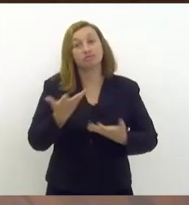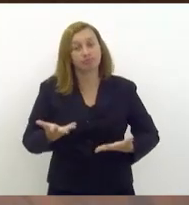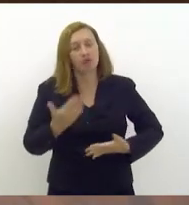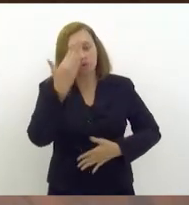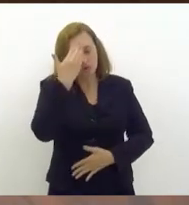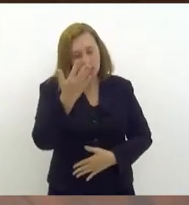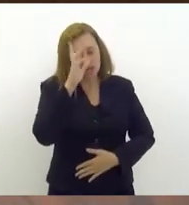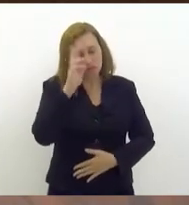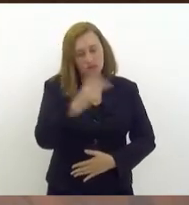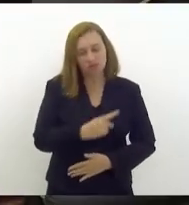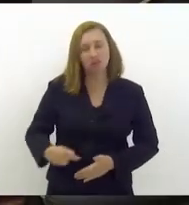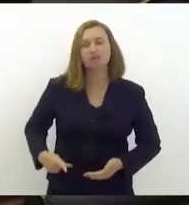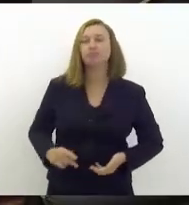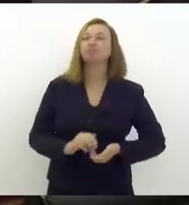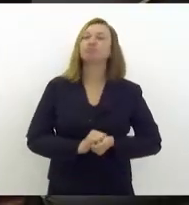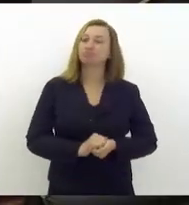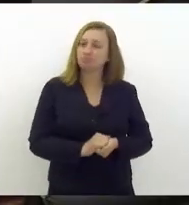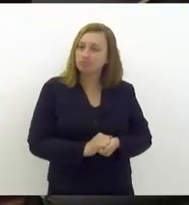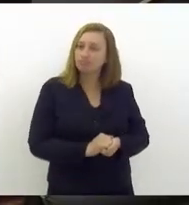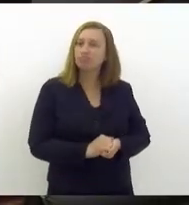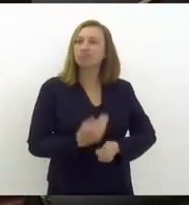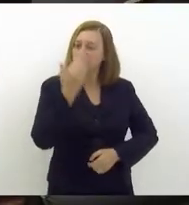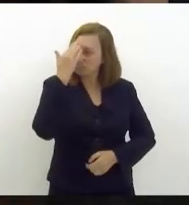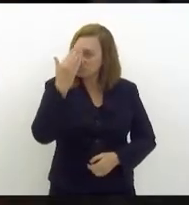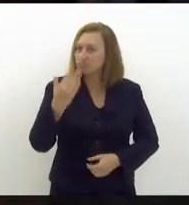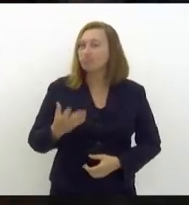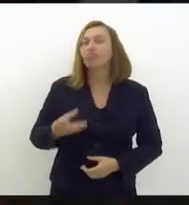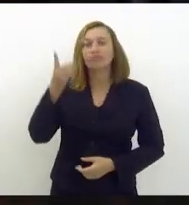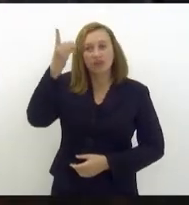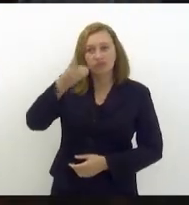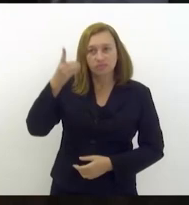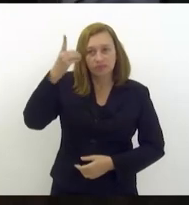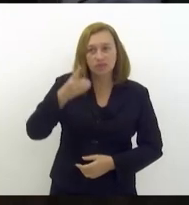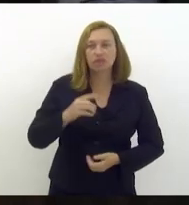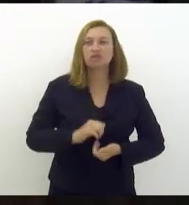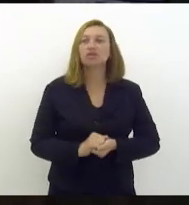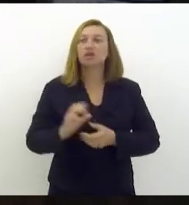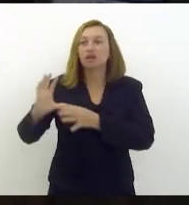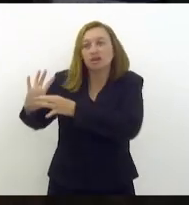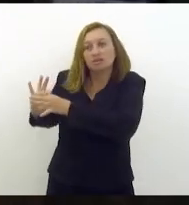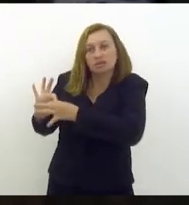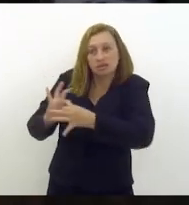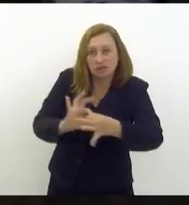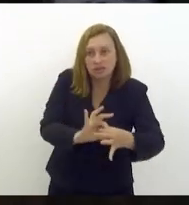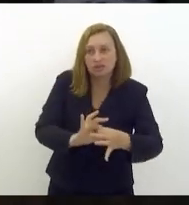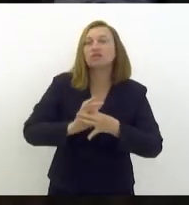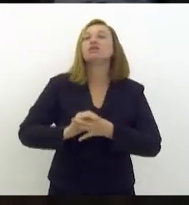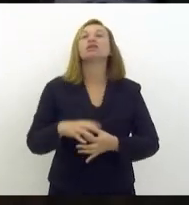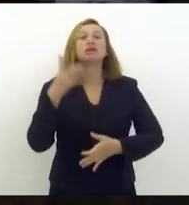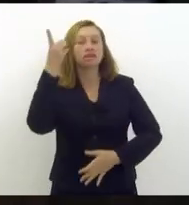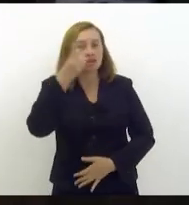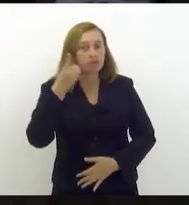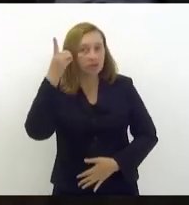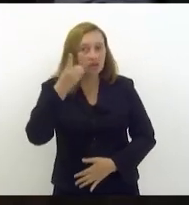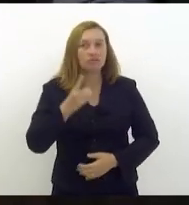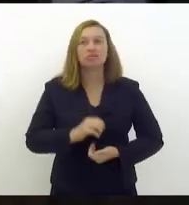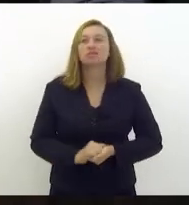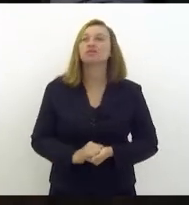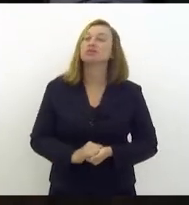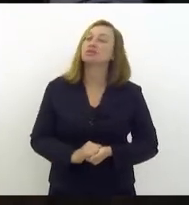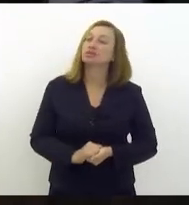muito obrigado senhor presidente Obrigado meu nome Deputado pegando o ganso aí do do Norberto